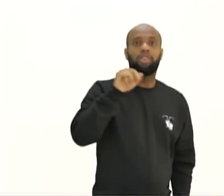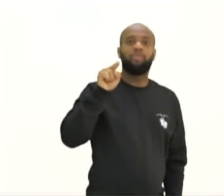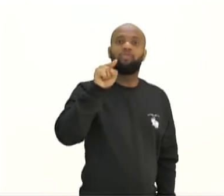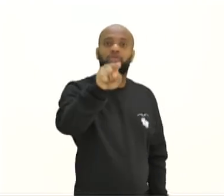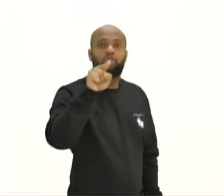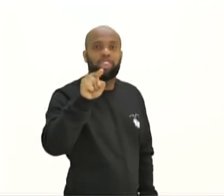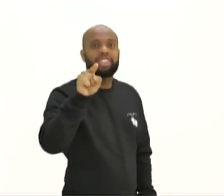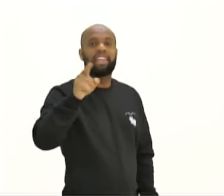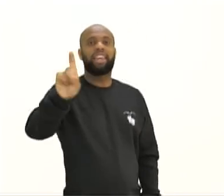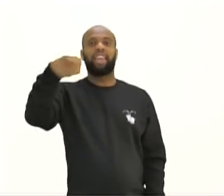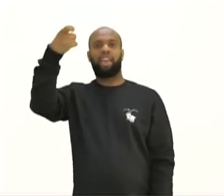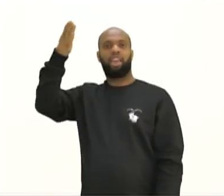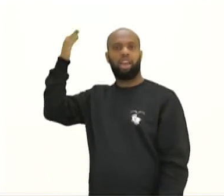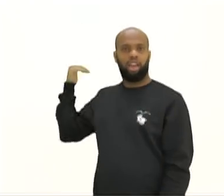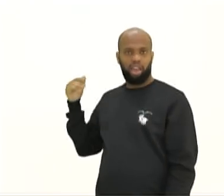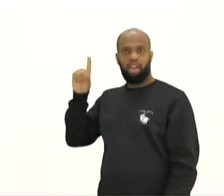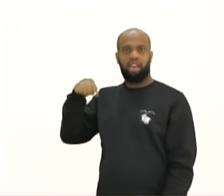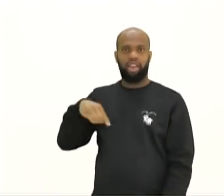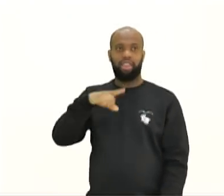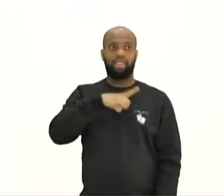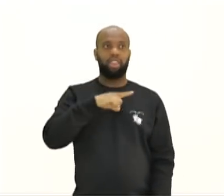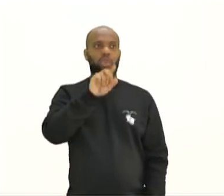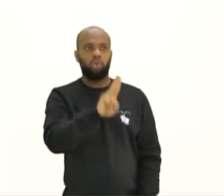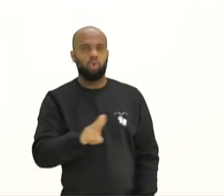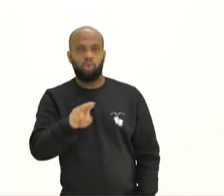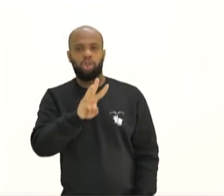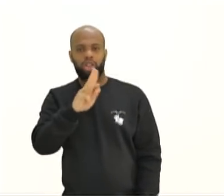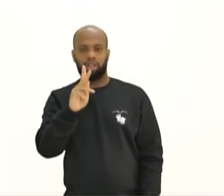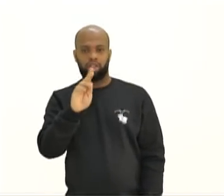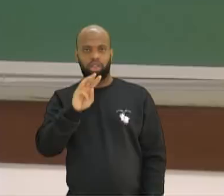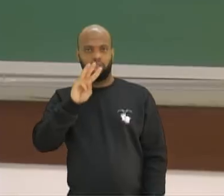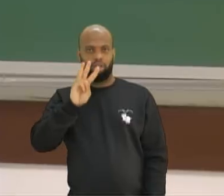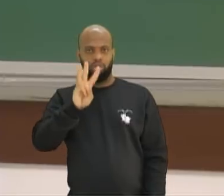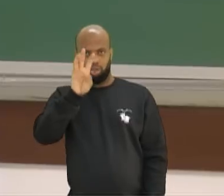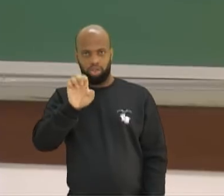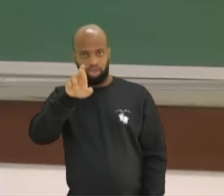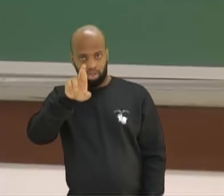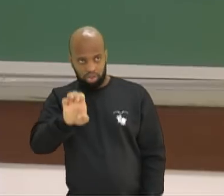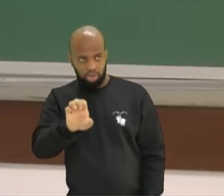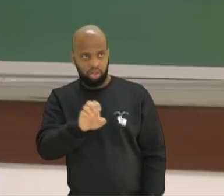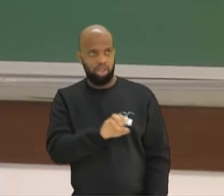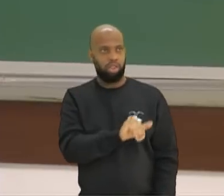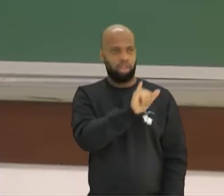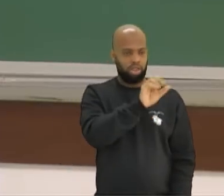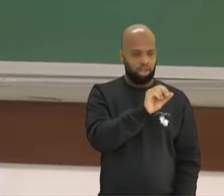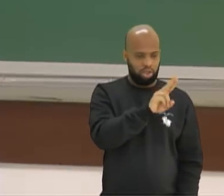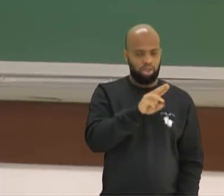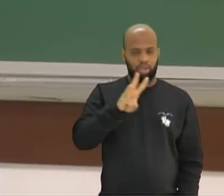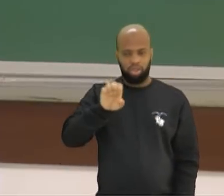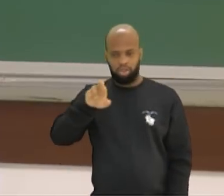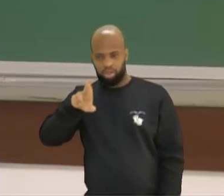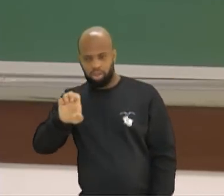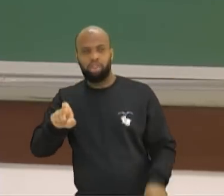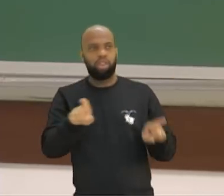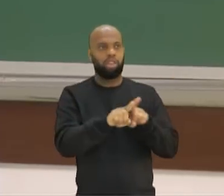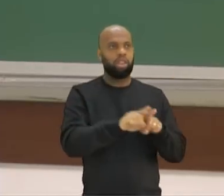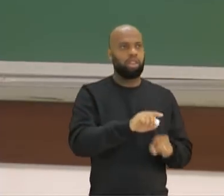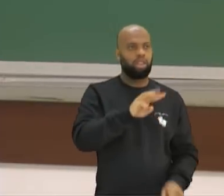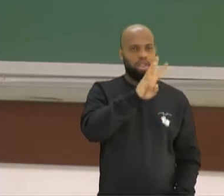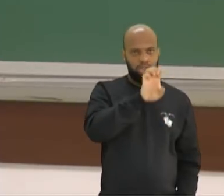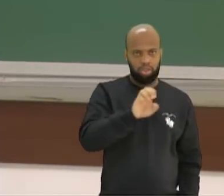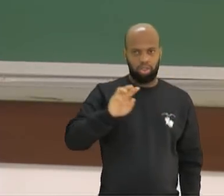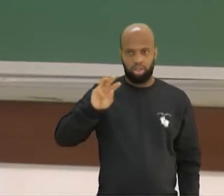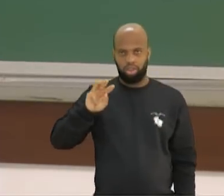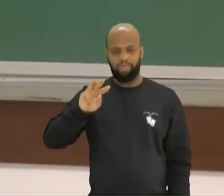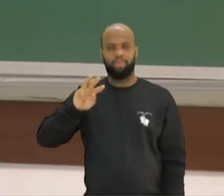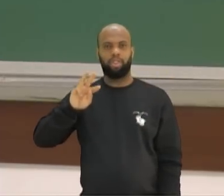você era, no singular, eu tenho que usar were. Então, you were, we were e they were. Be careful,